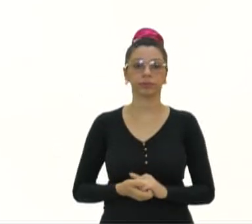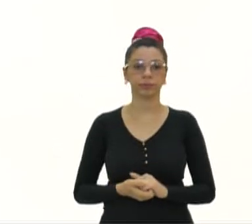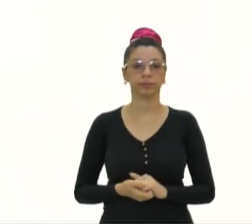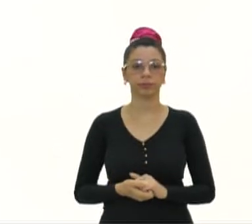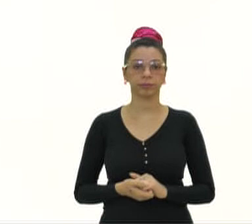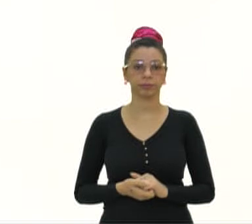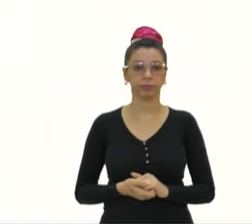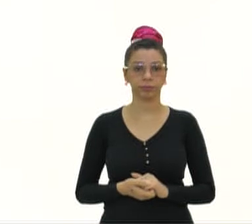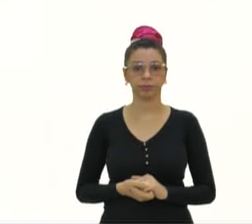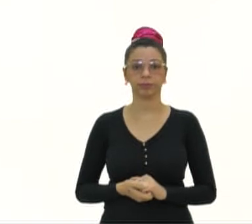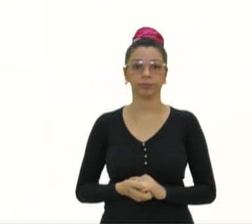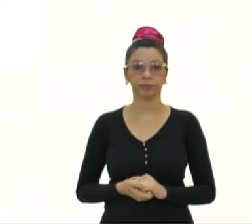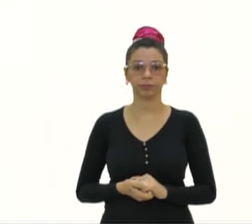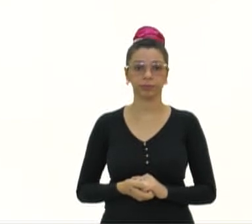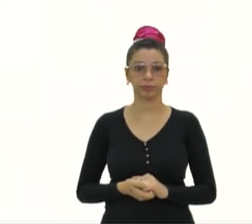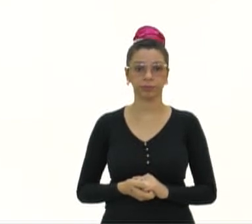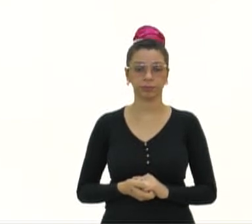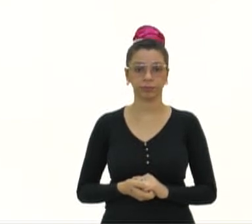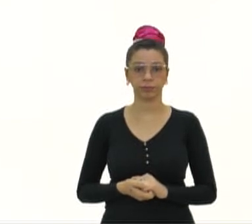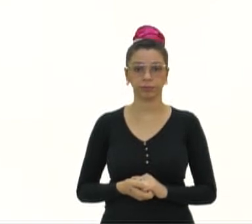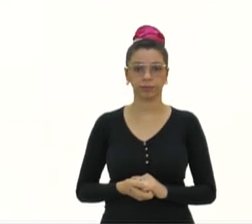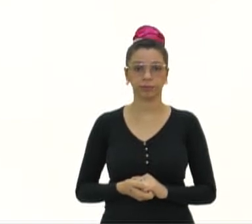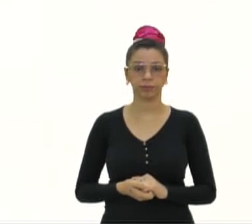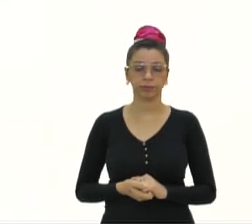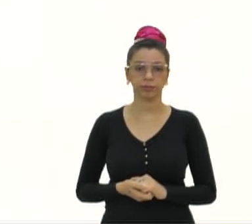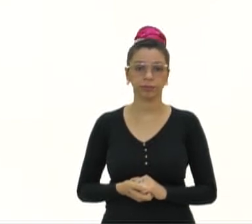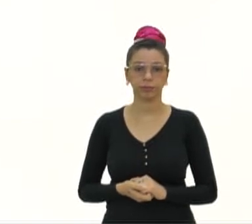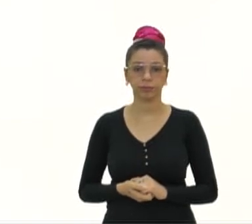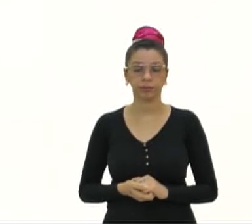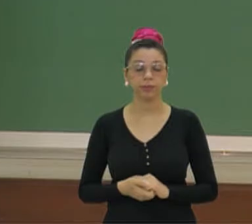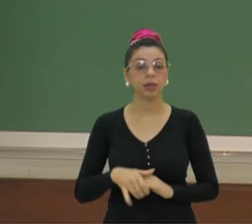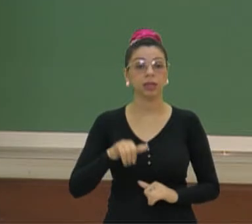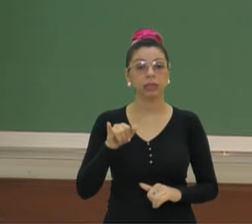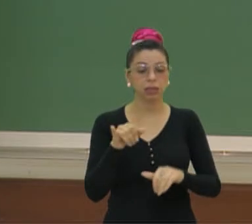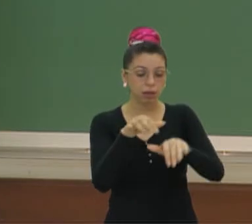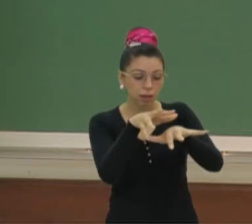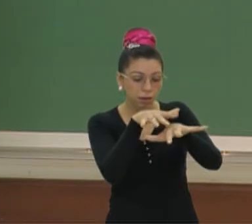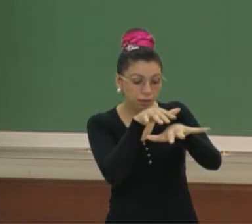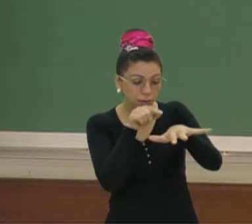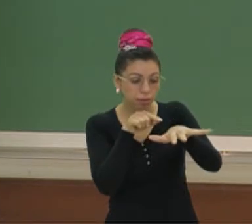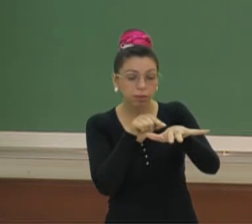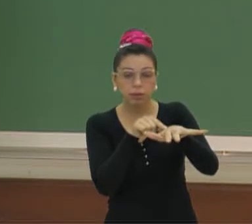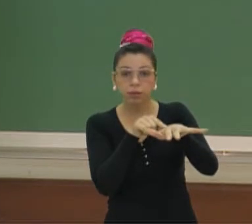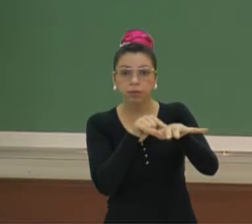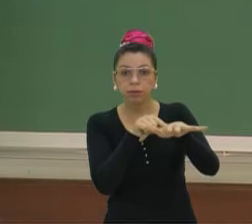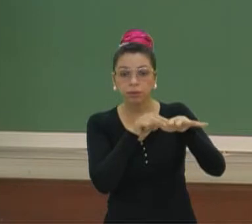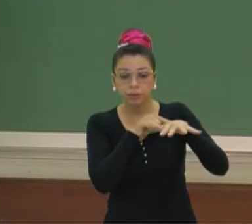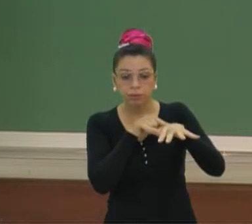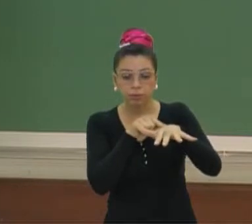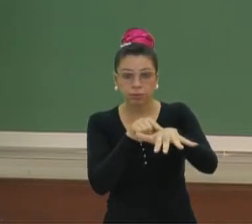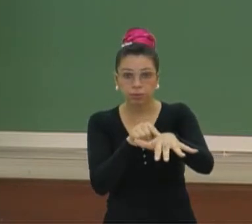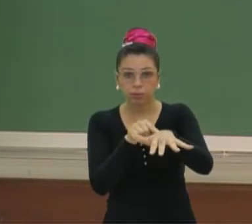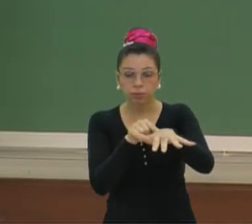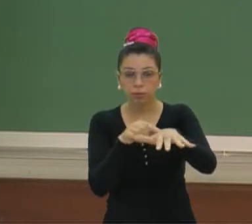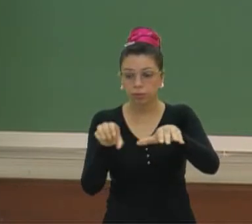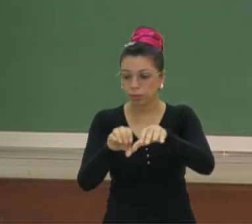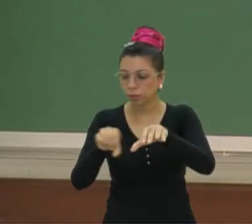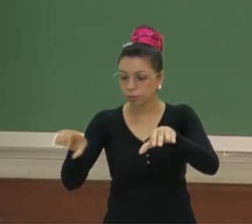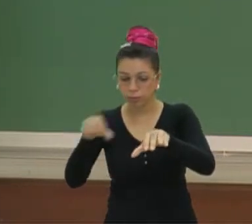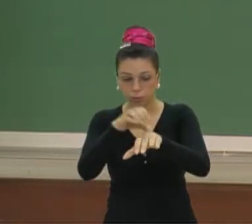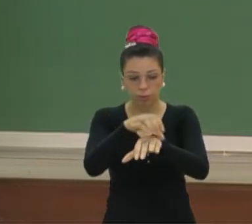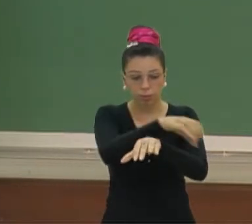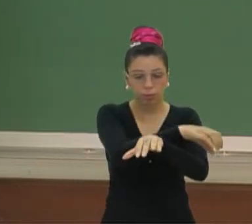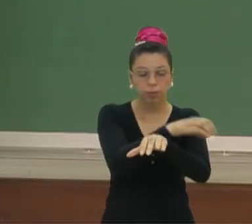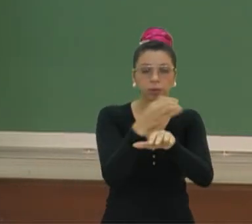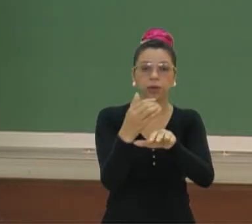expressions rays, X-rays. Então, se a mão está entre o tubo de descarga e a